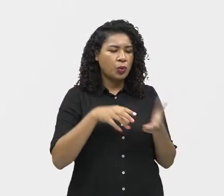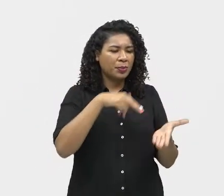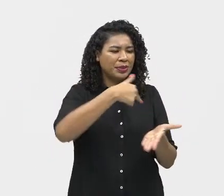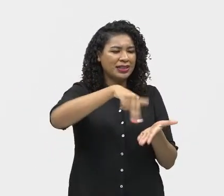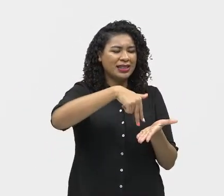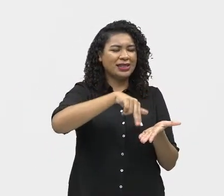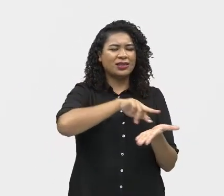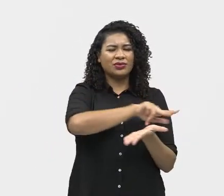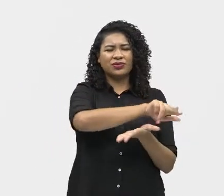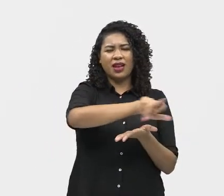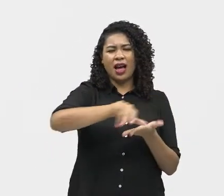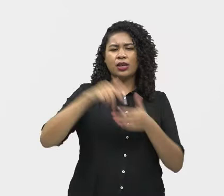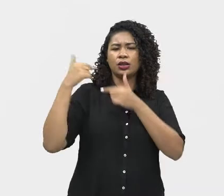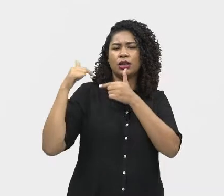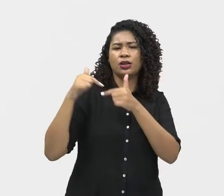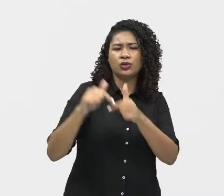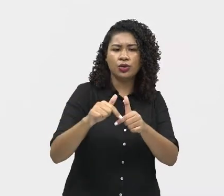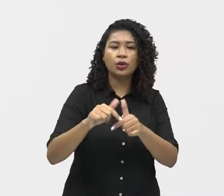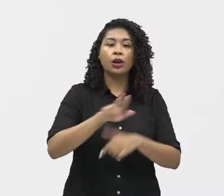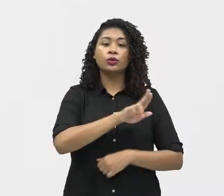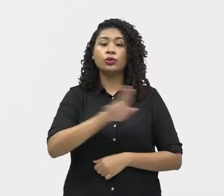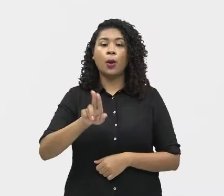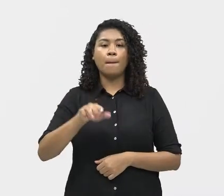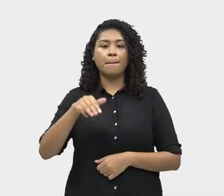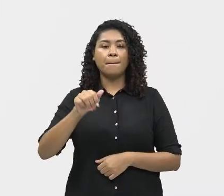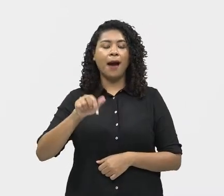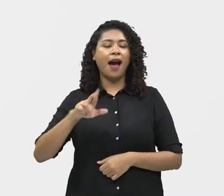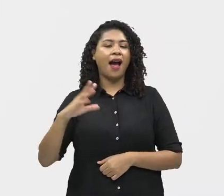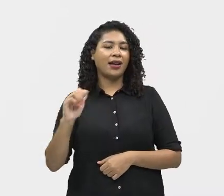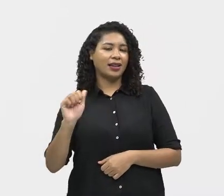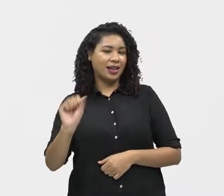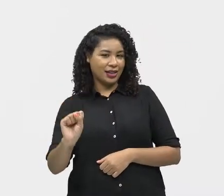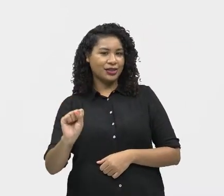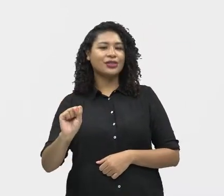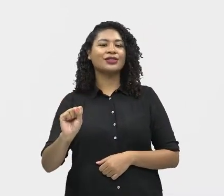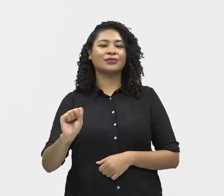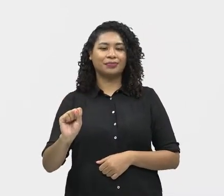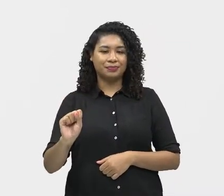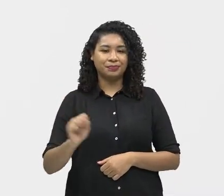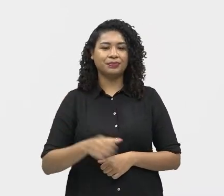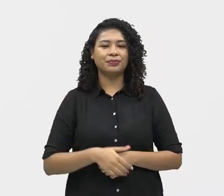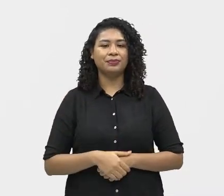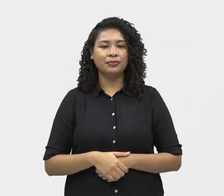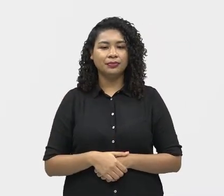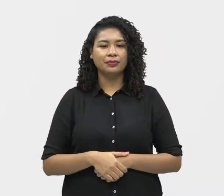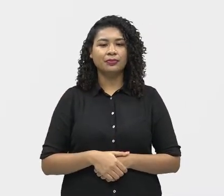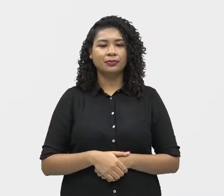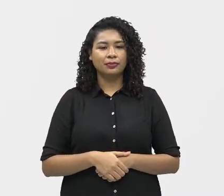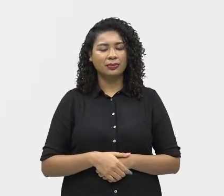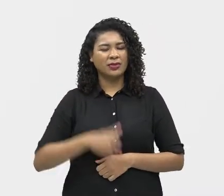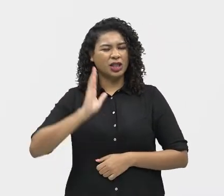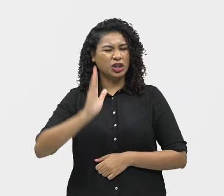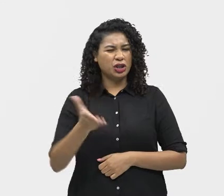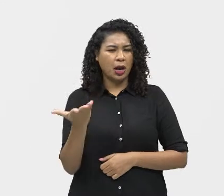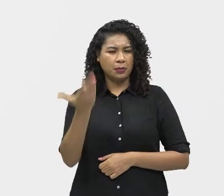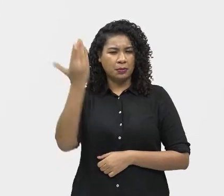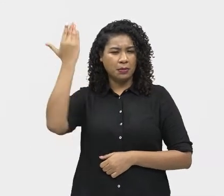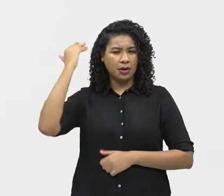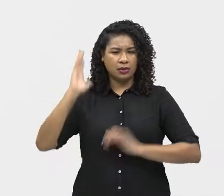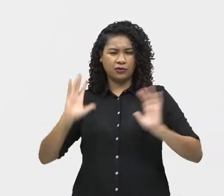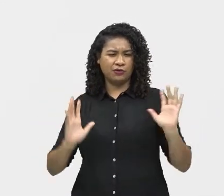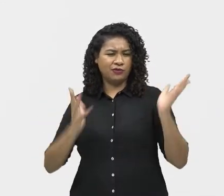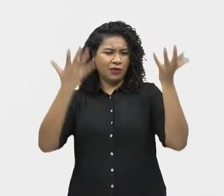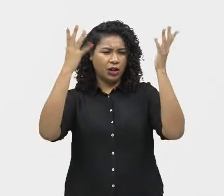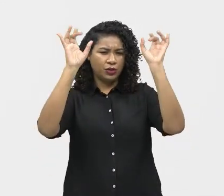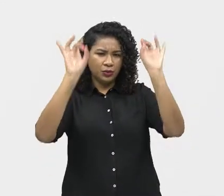natureza popular, conhecidas como marcas. Embora já tenha sido executado nas celebrações sediadas em